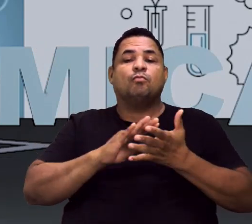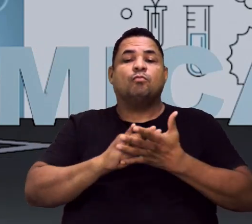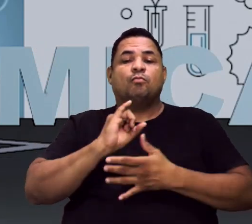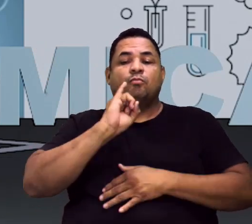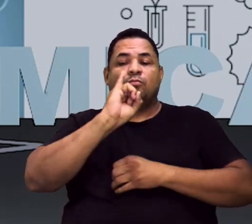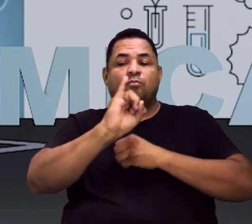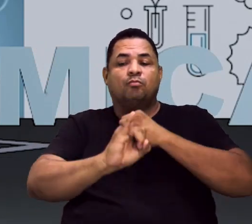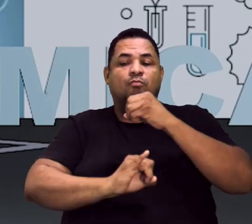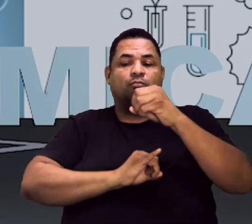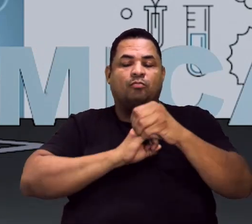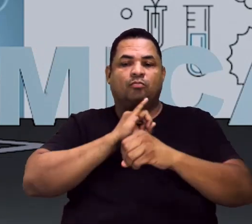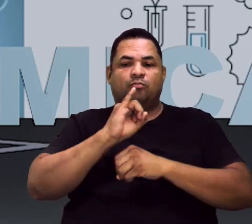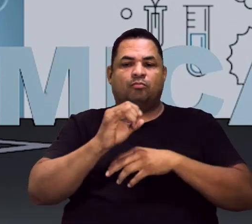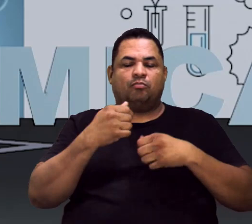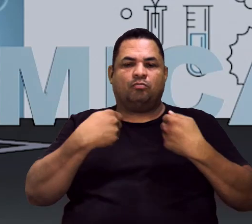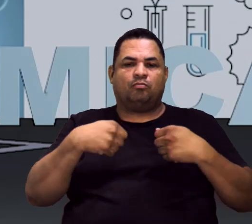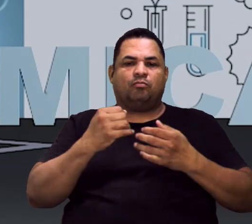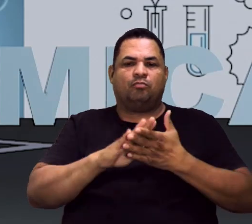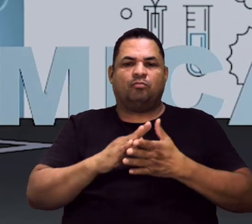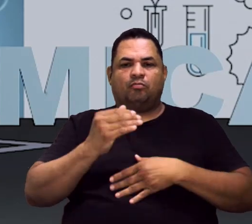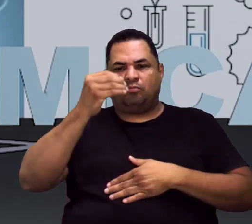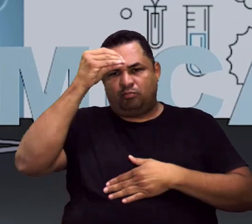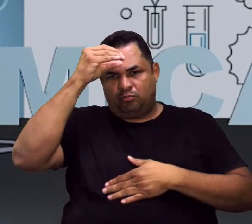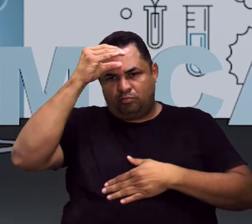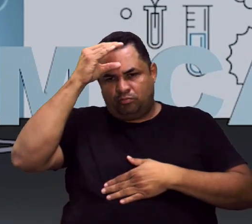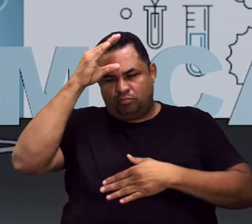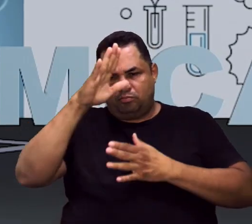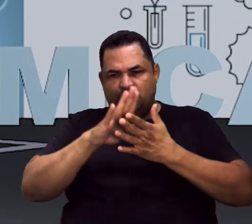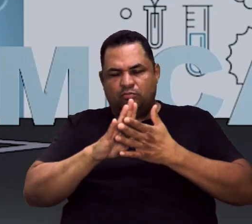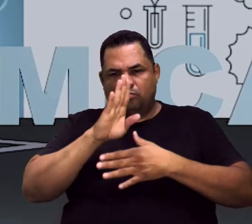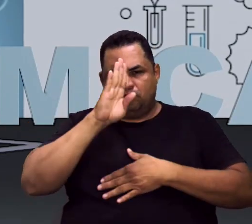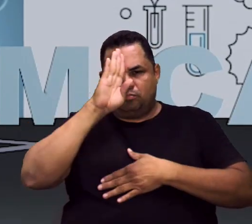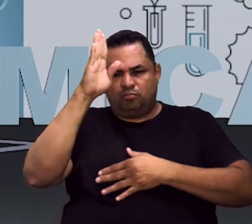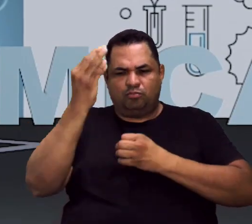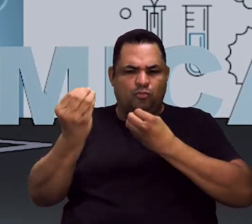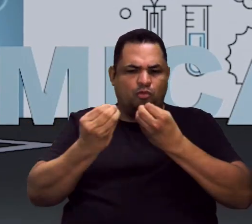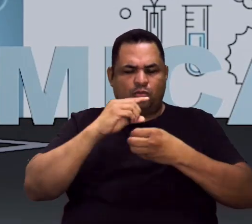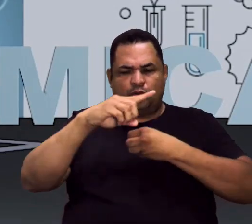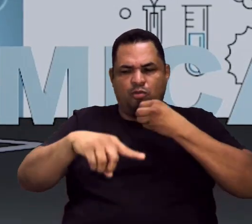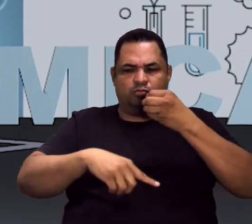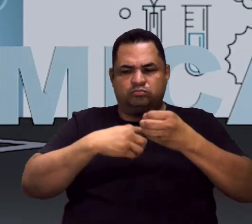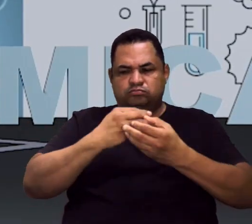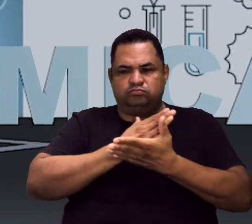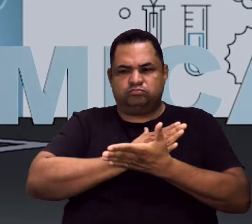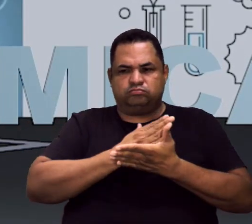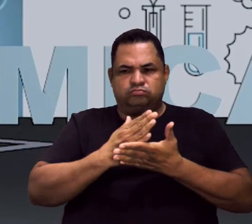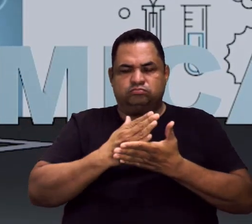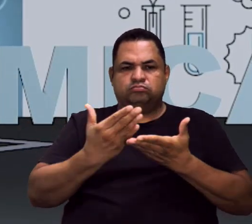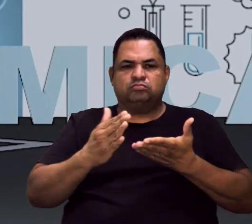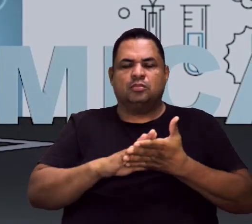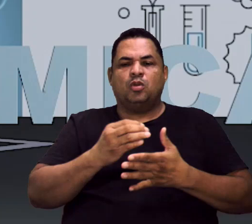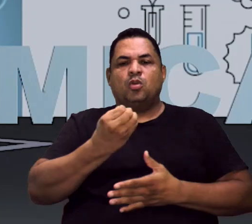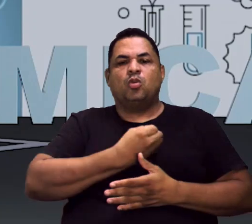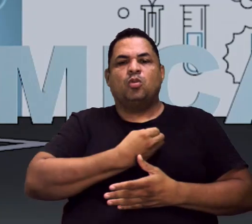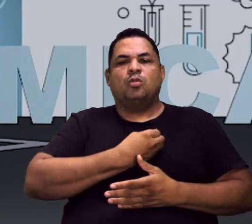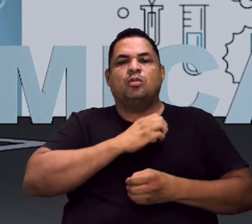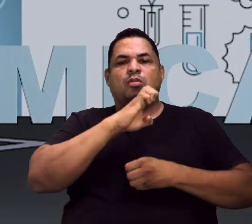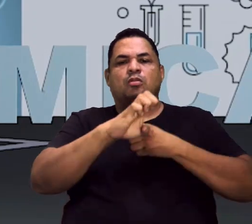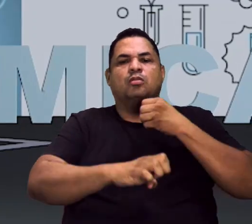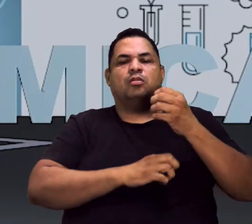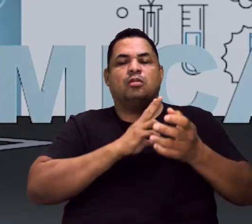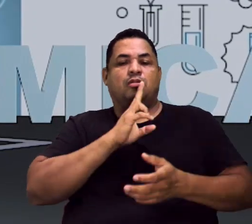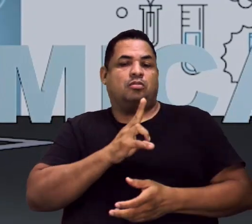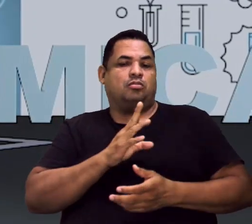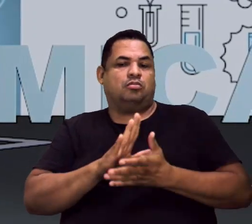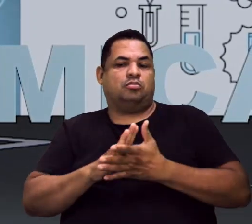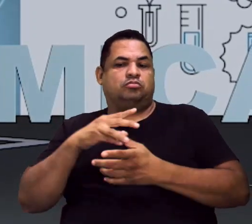né? Primeiro, você tem que conhecer o estado fundamental de um átomo, onde o número de elétrons é igual ao número de prótons.